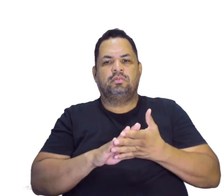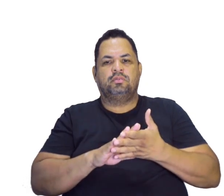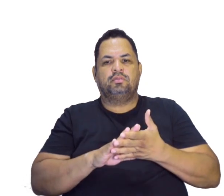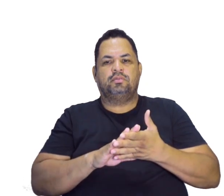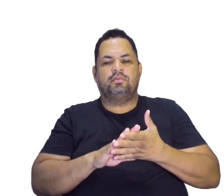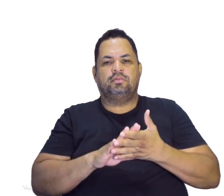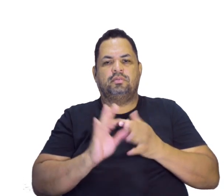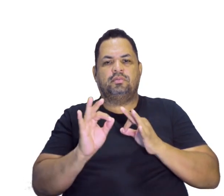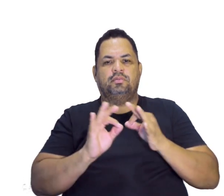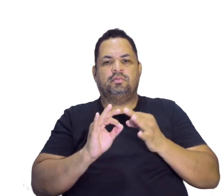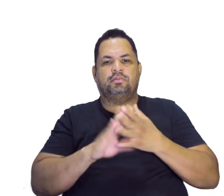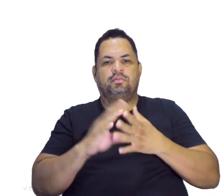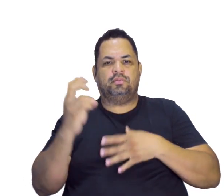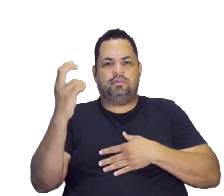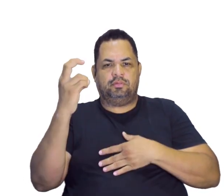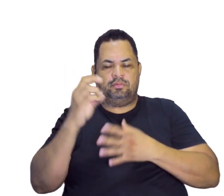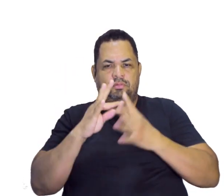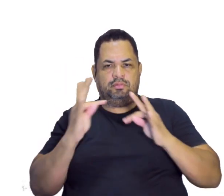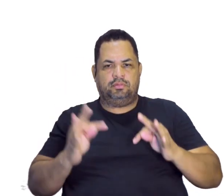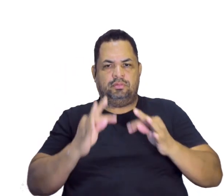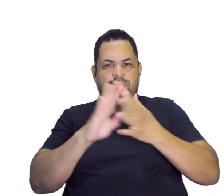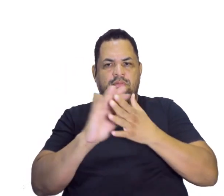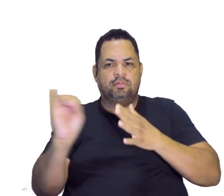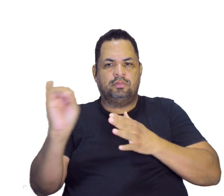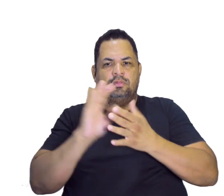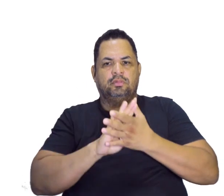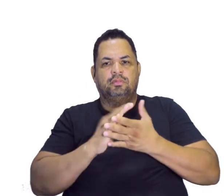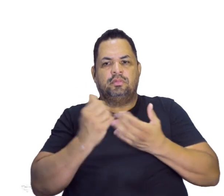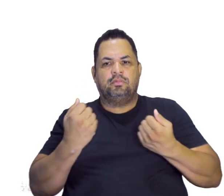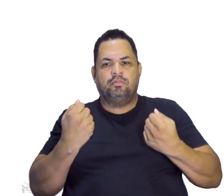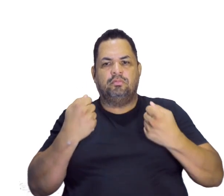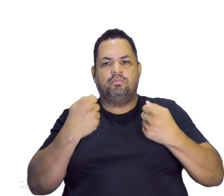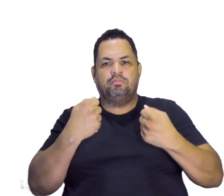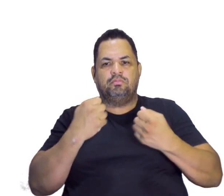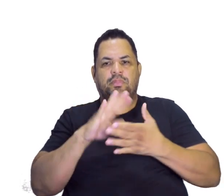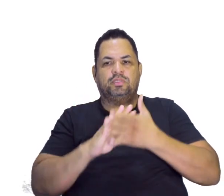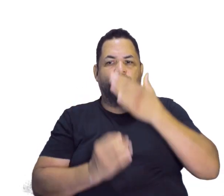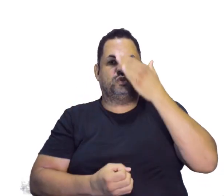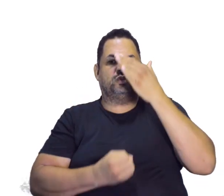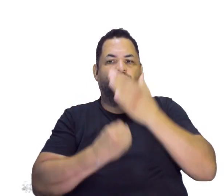Devorar a cultura e as técnicas importadas e provocar